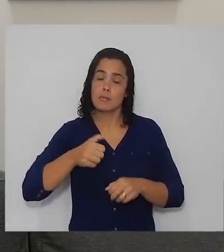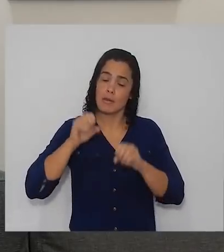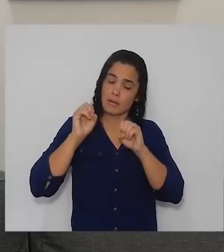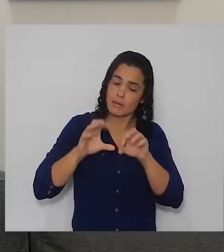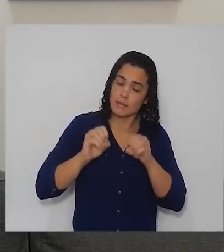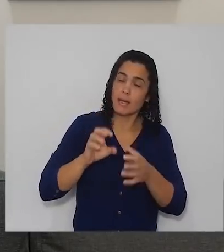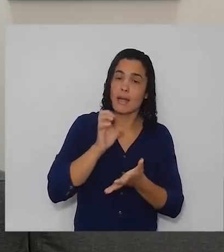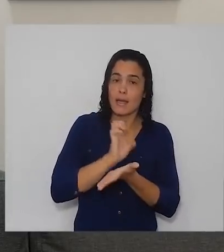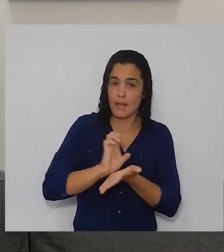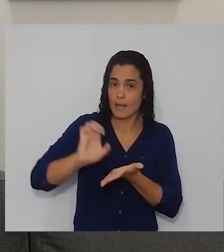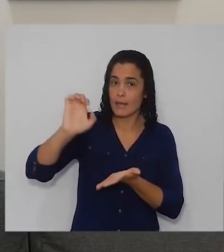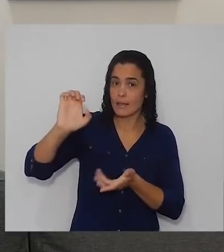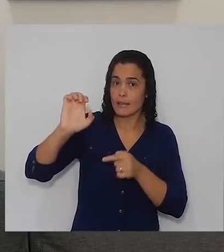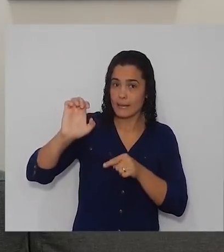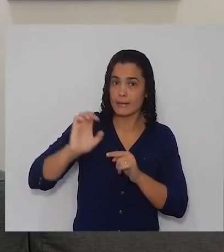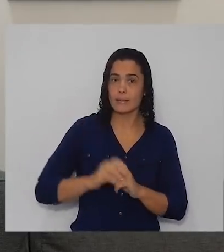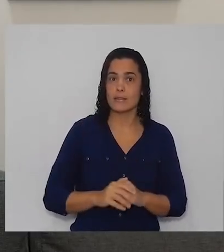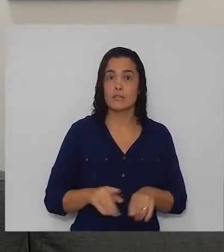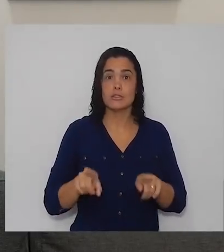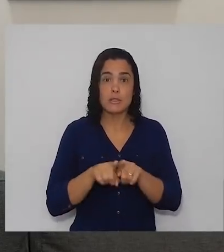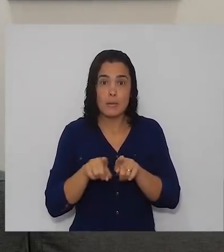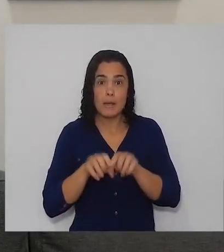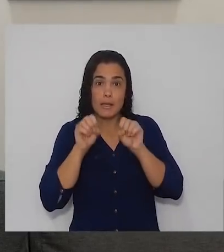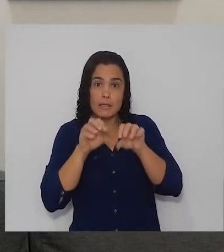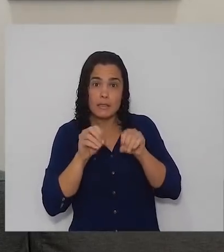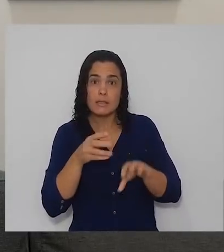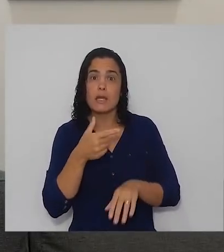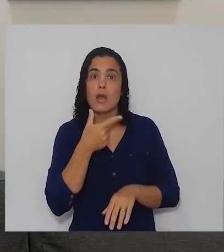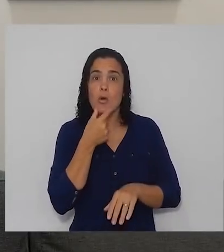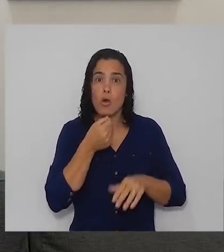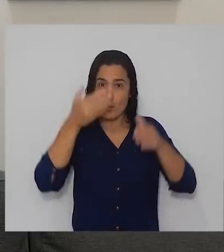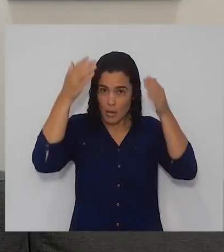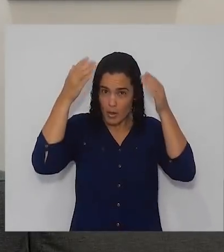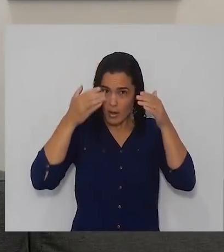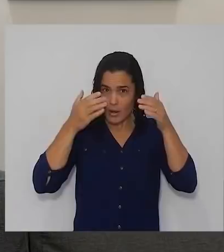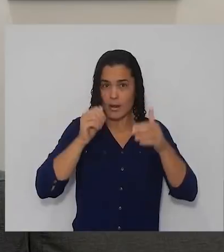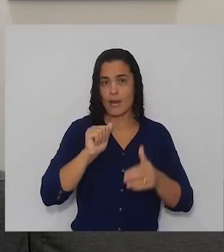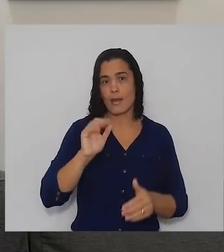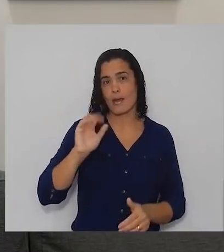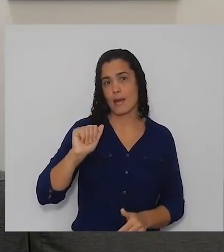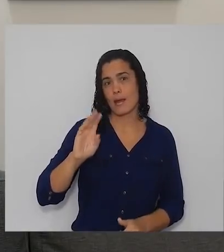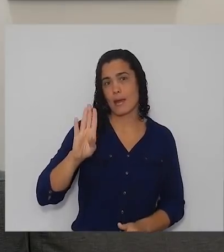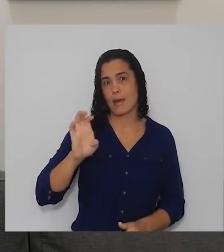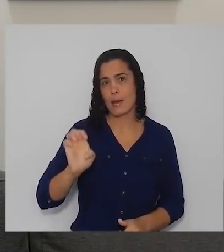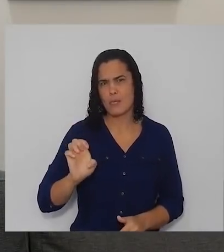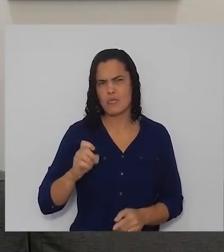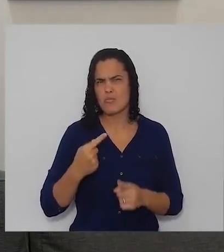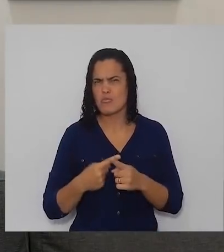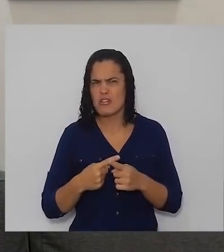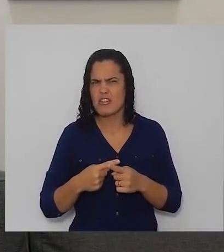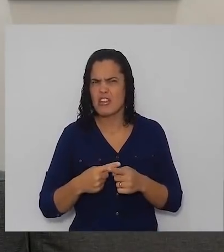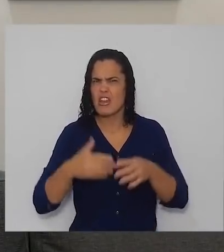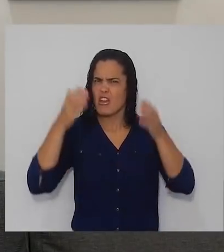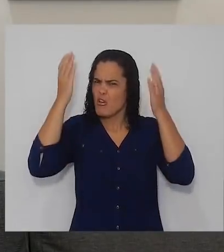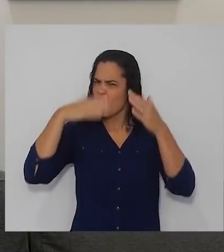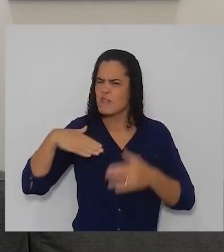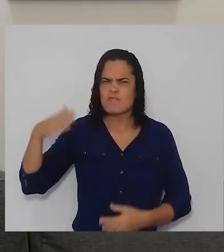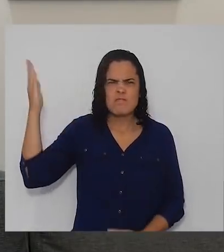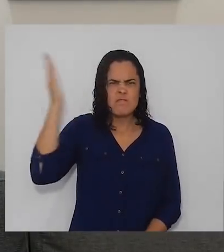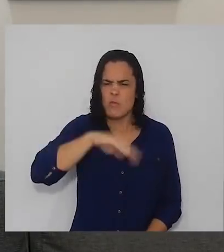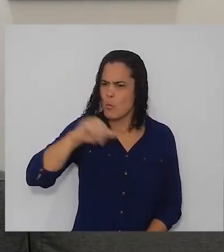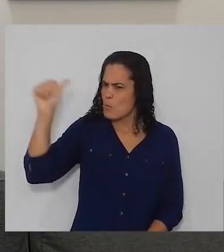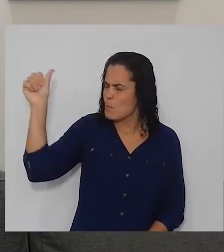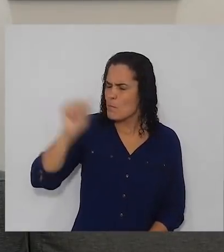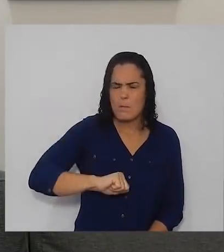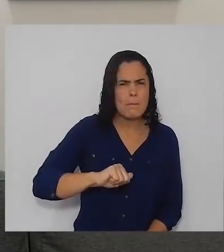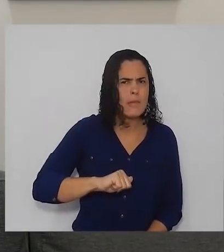primeiramente a Elias, e em segundo lugar ao próprio rei Acabe, que era um rei péssimo, o pior que já existiu na história do